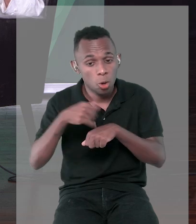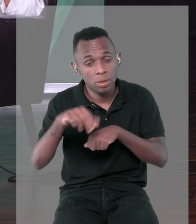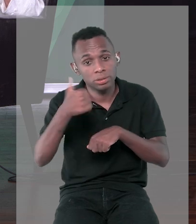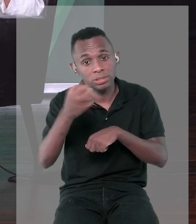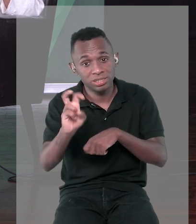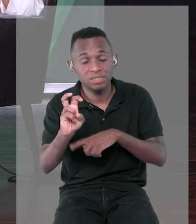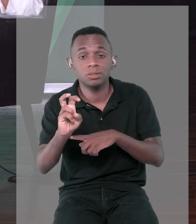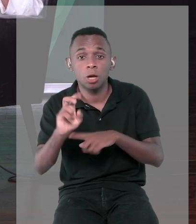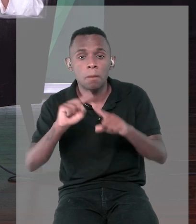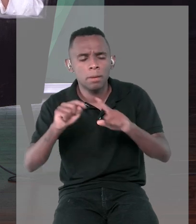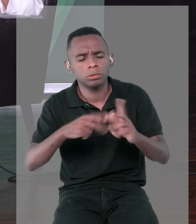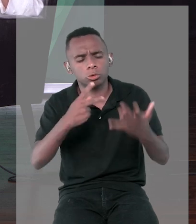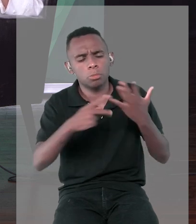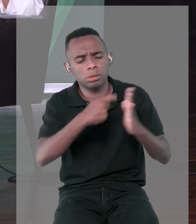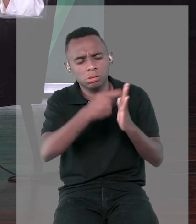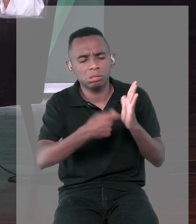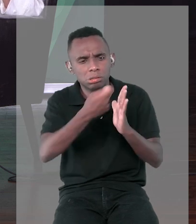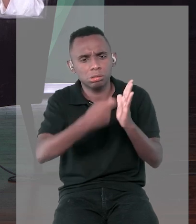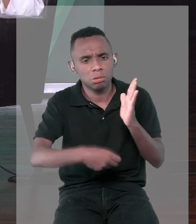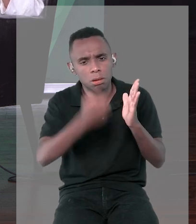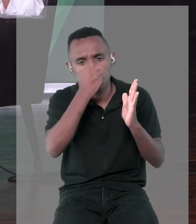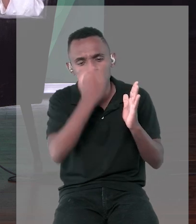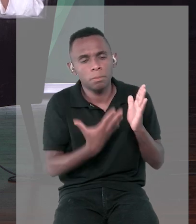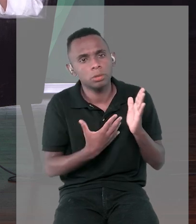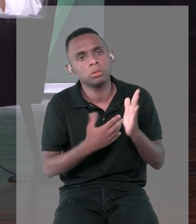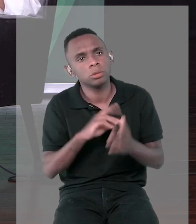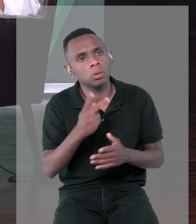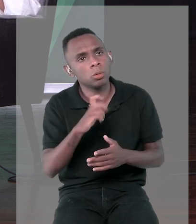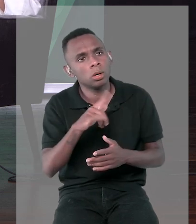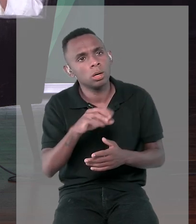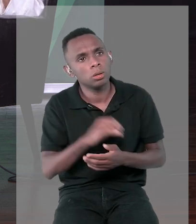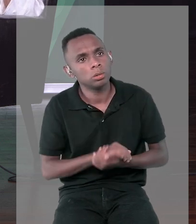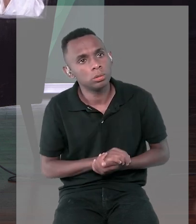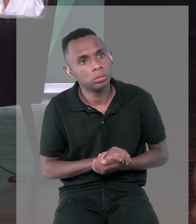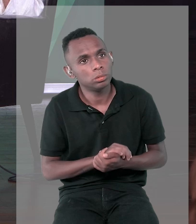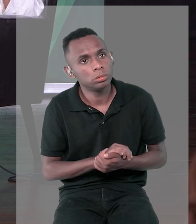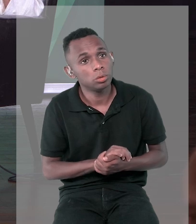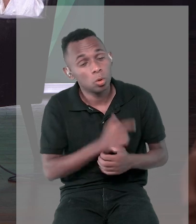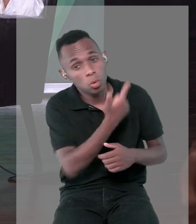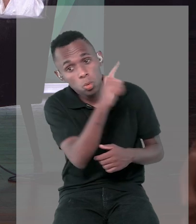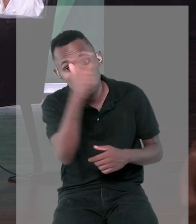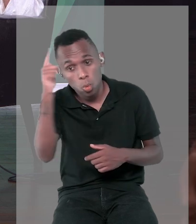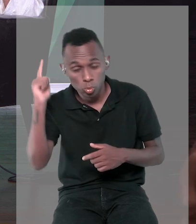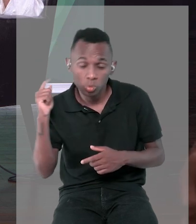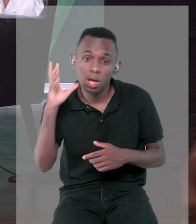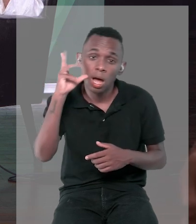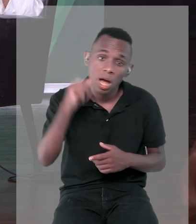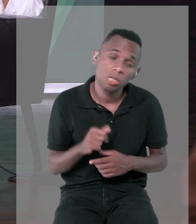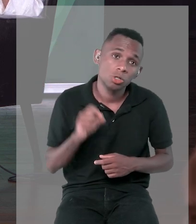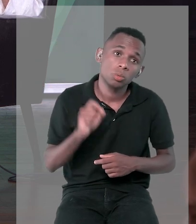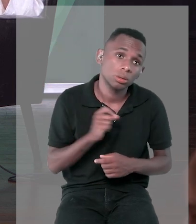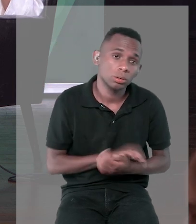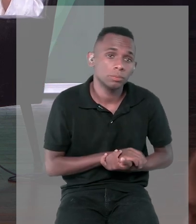né, mas o dele é muito... Ele escreve muito bem também, né, o Hélio Pellegrino. Agora, outros acham que ela era,